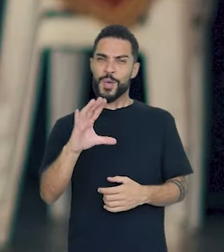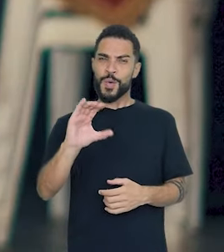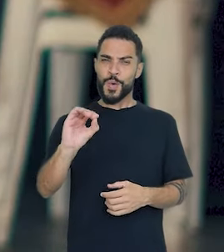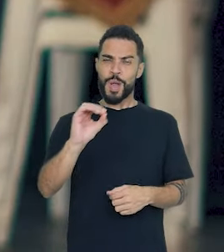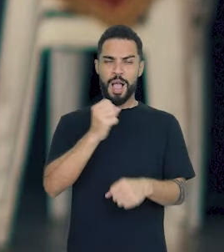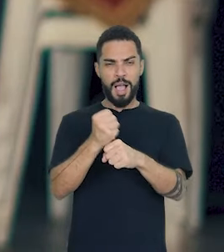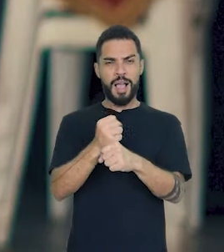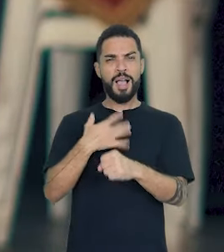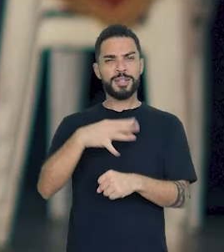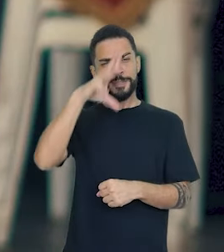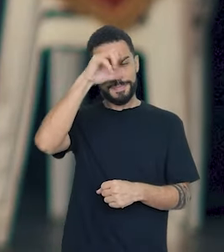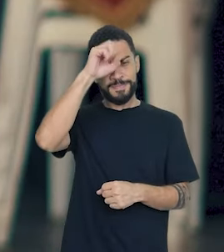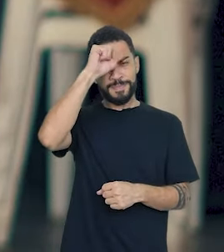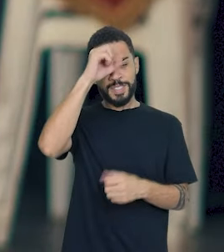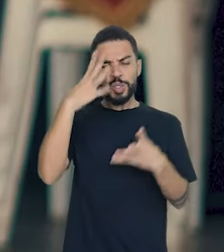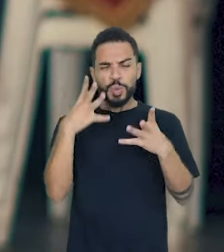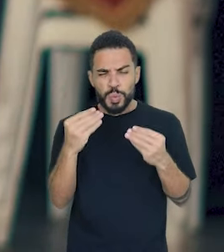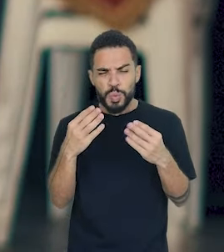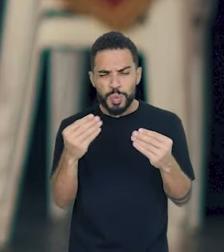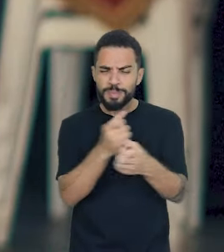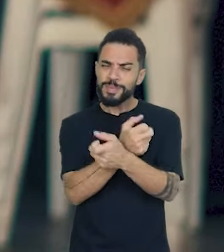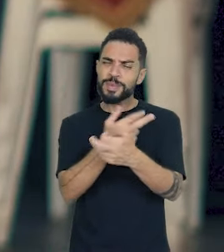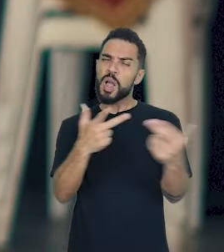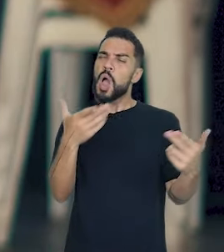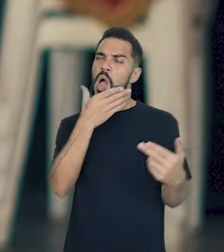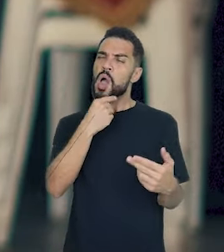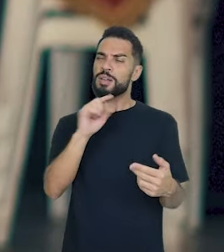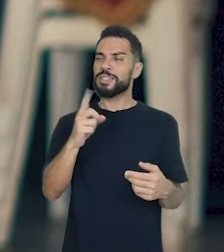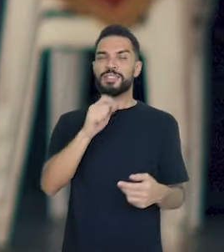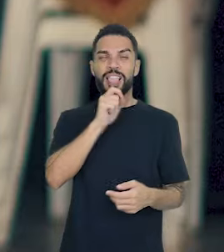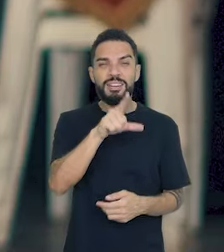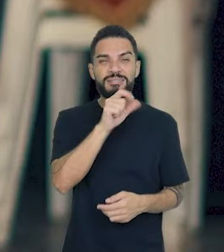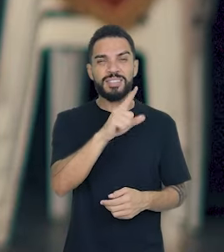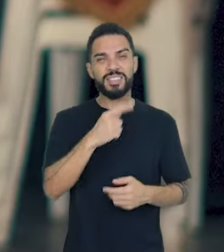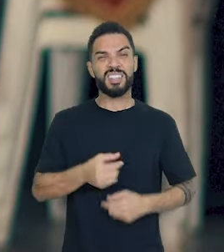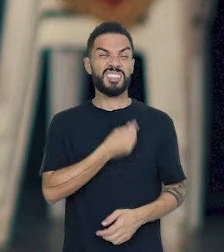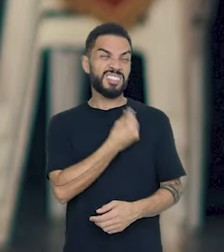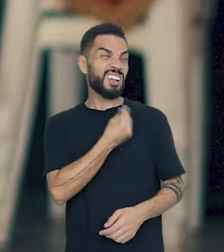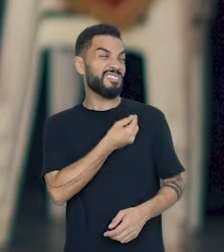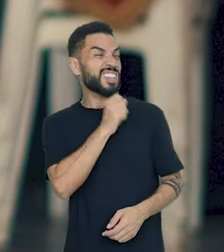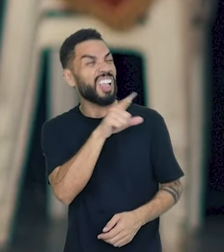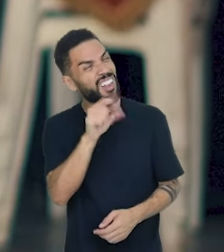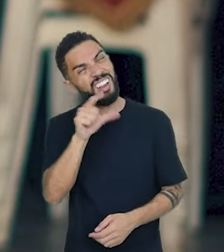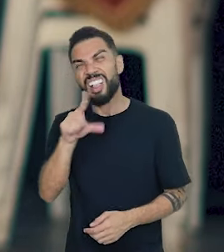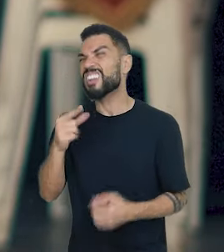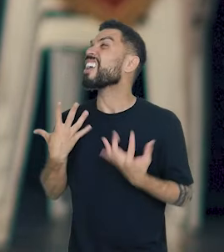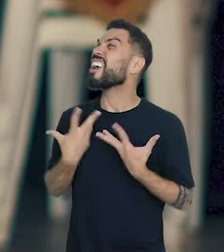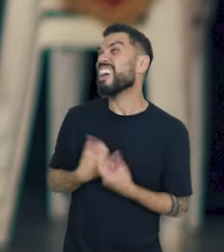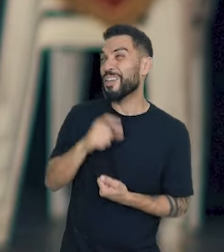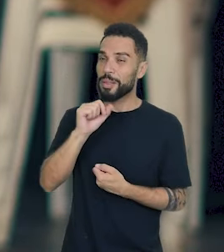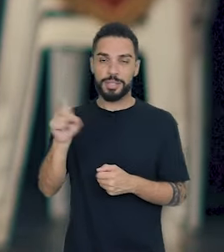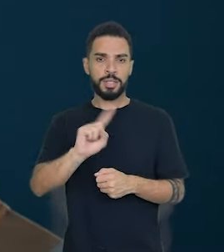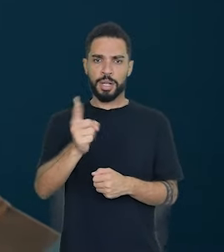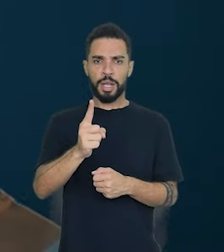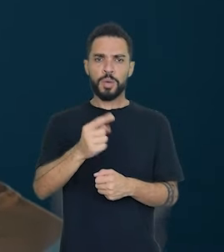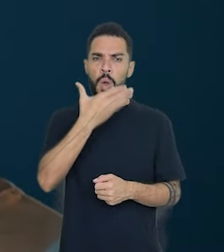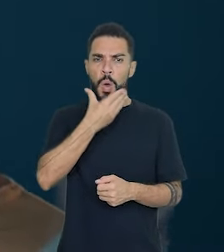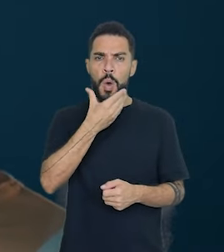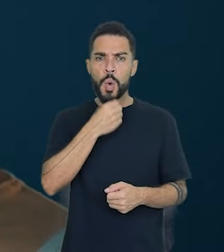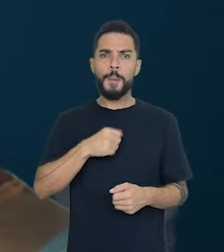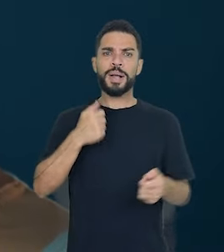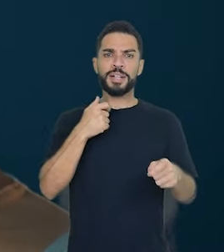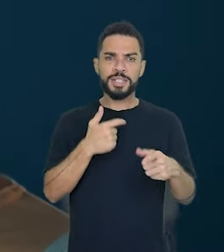eu aprendi muita coisa com ele. Ele é uma pessoa que não reclama da vida, é uma pessoa que trabalhadora,